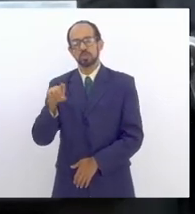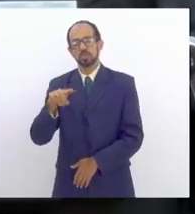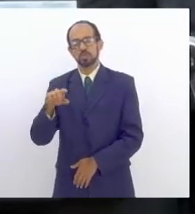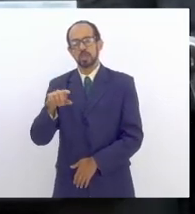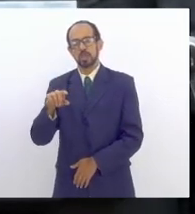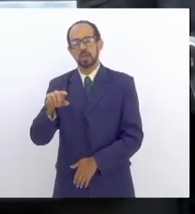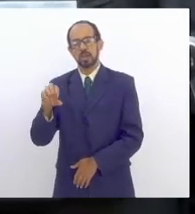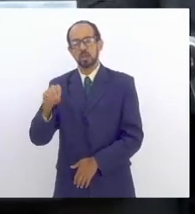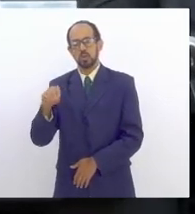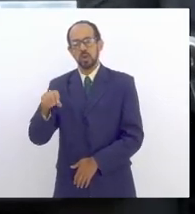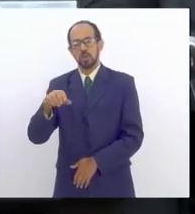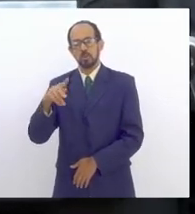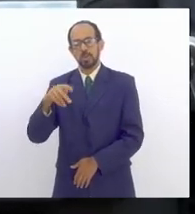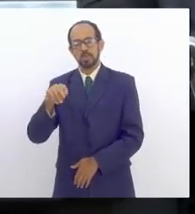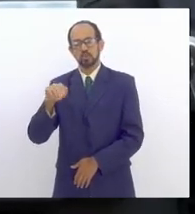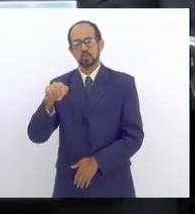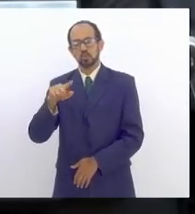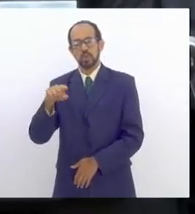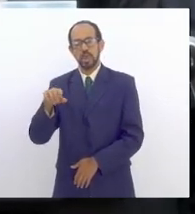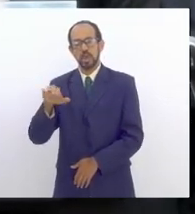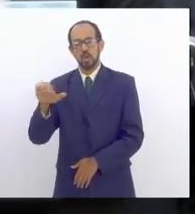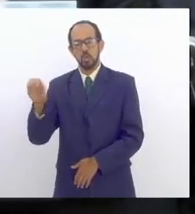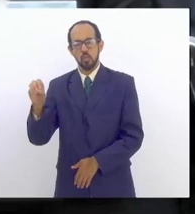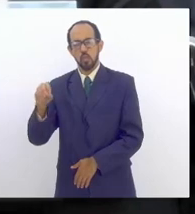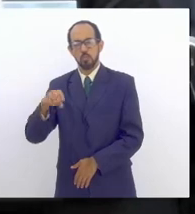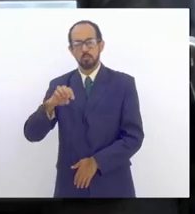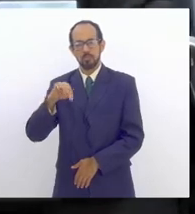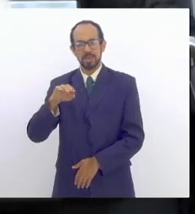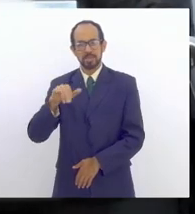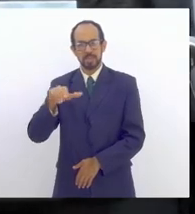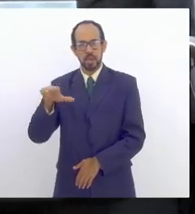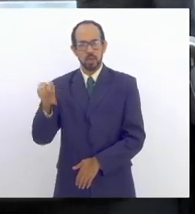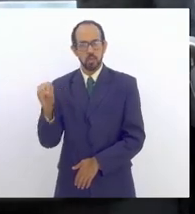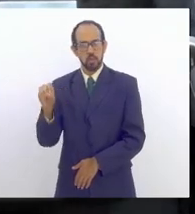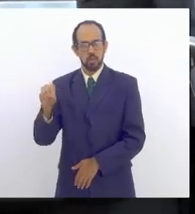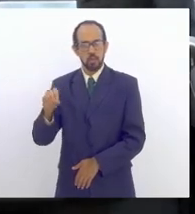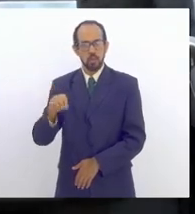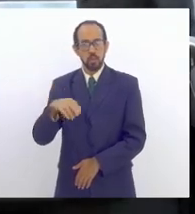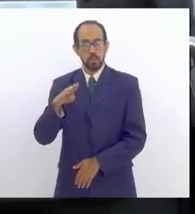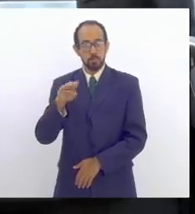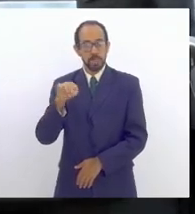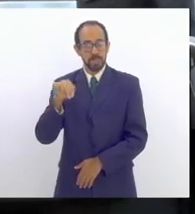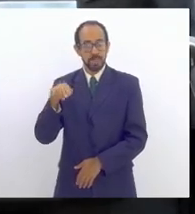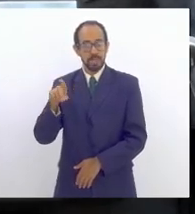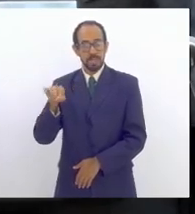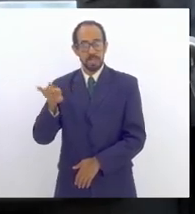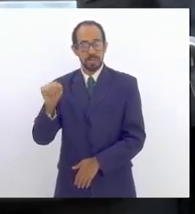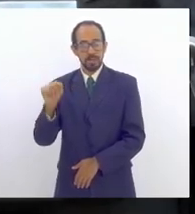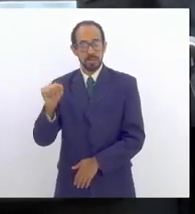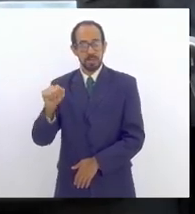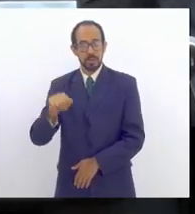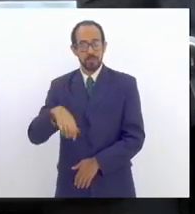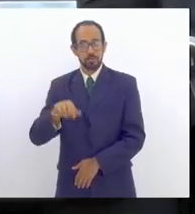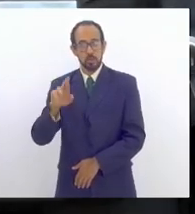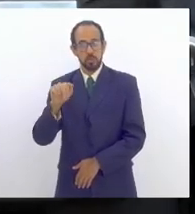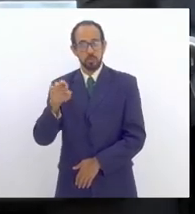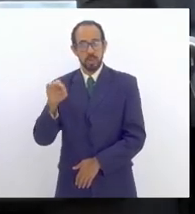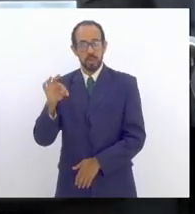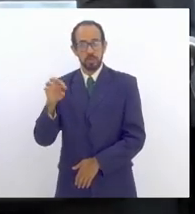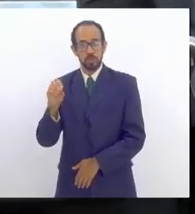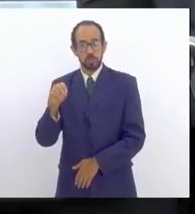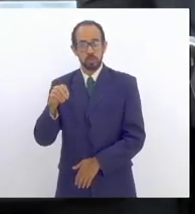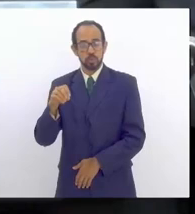Leal, Pazuello, Marcelo Queiroz, Bandeira de Melo, Rosângela Gomes, Roberto Monteiro,